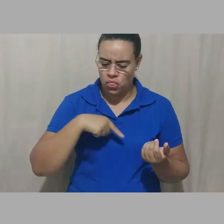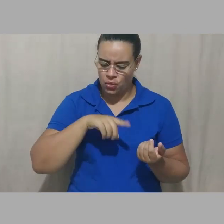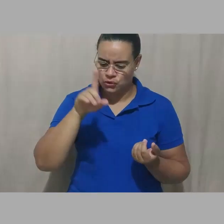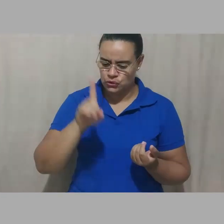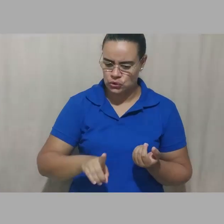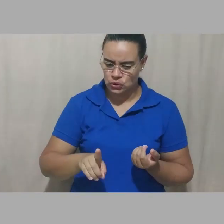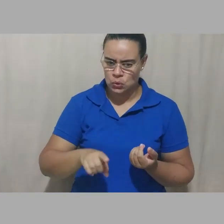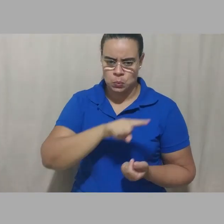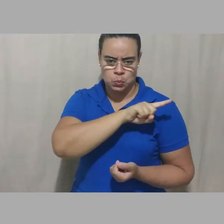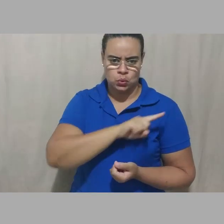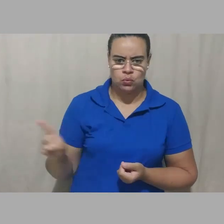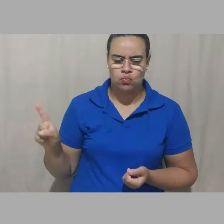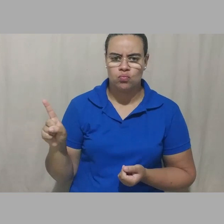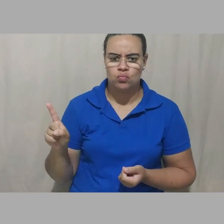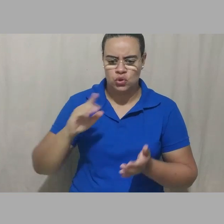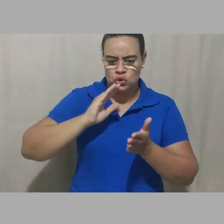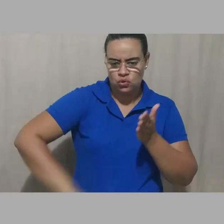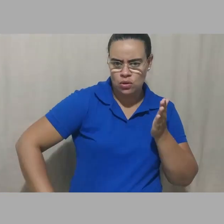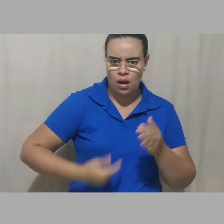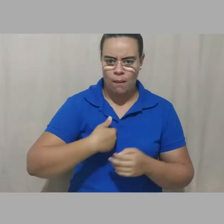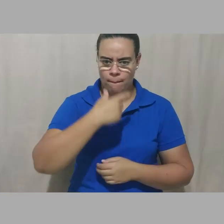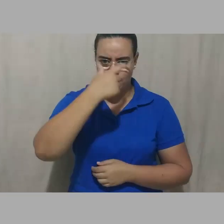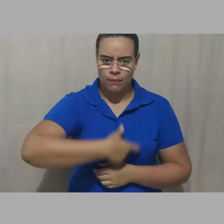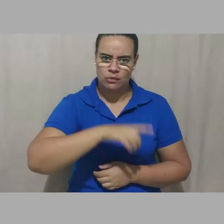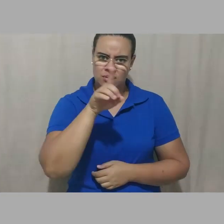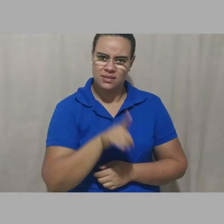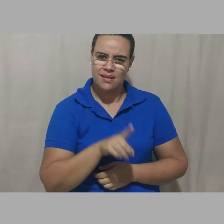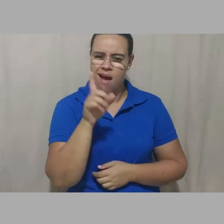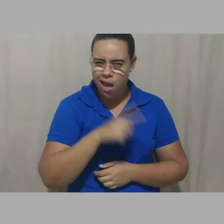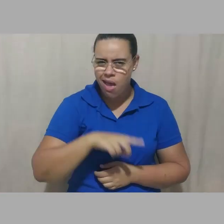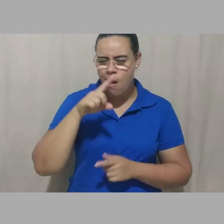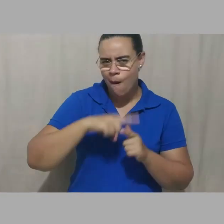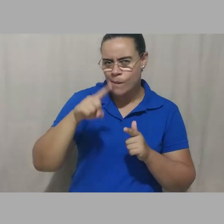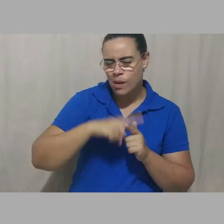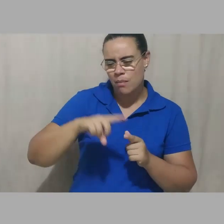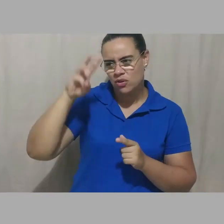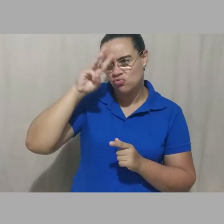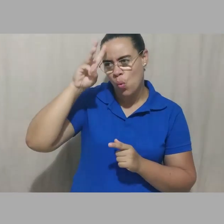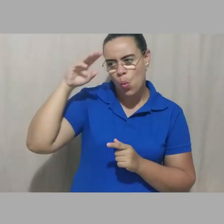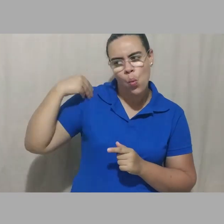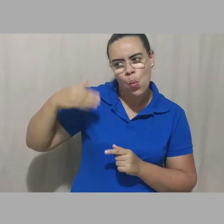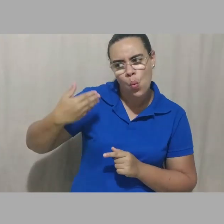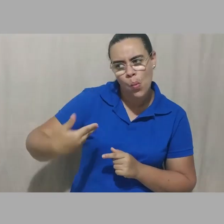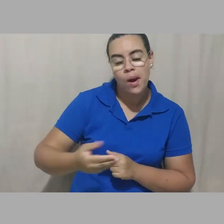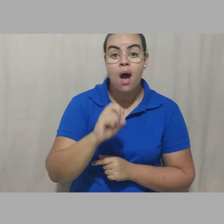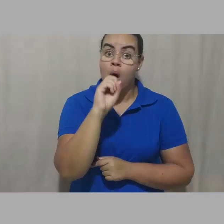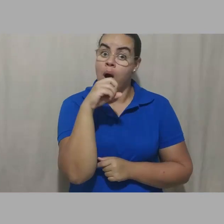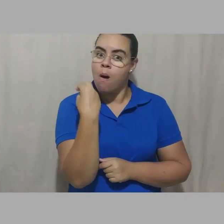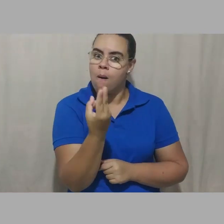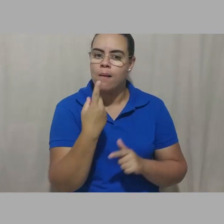esse direito que nos é negado a ter um passado, ele é um problema da historiografia, ou é um